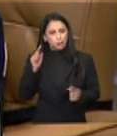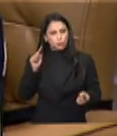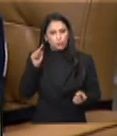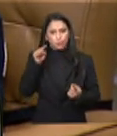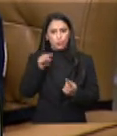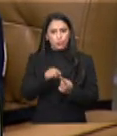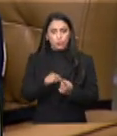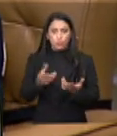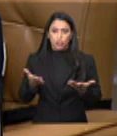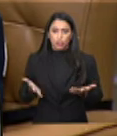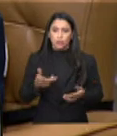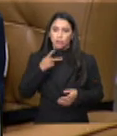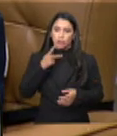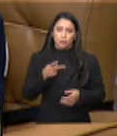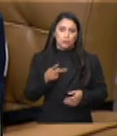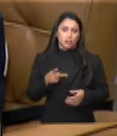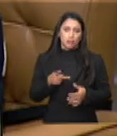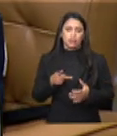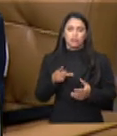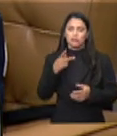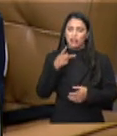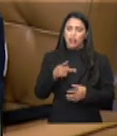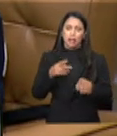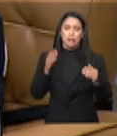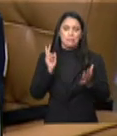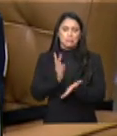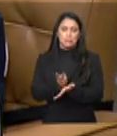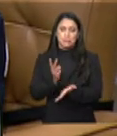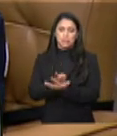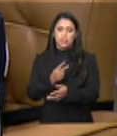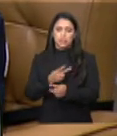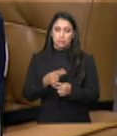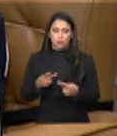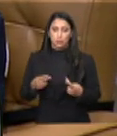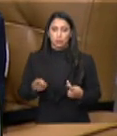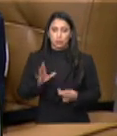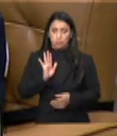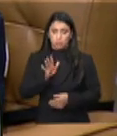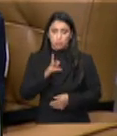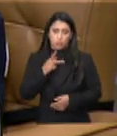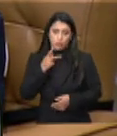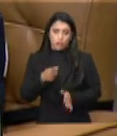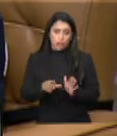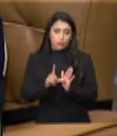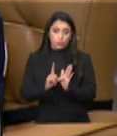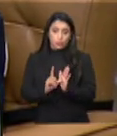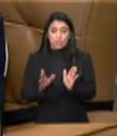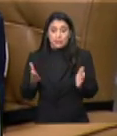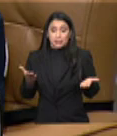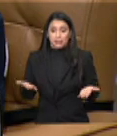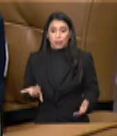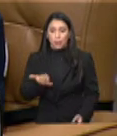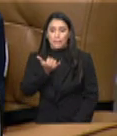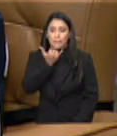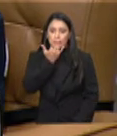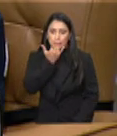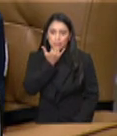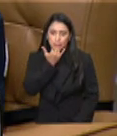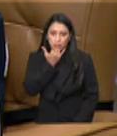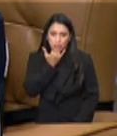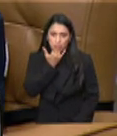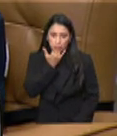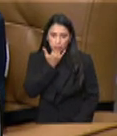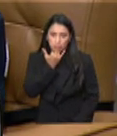usa a toga preta por cima do terno azul marinho, camisa branca e gravata azul. Veiculado nestes votos. Eu vou pedir vênia à divergência e acompanhar